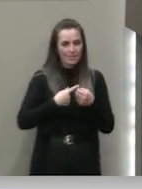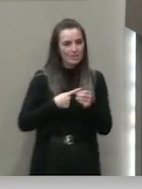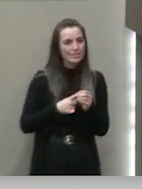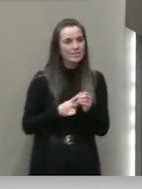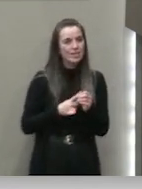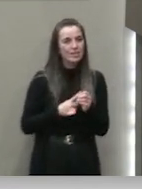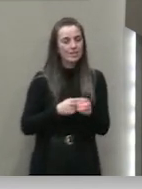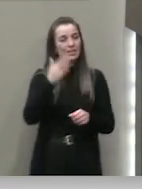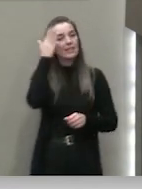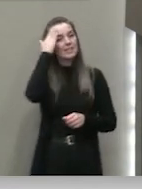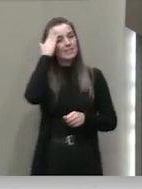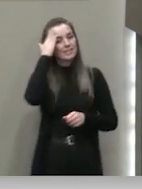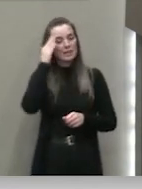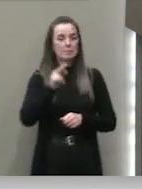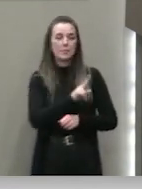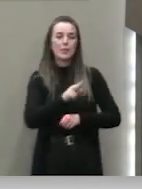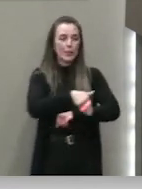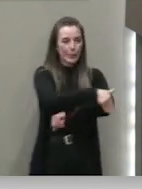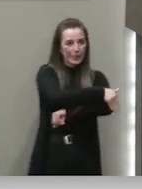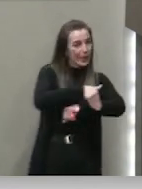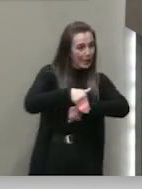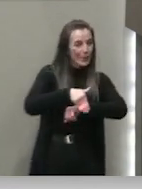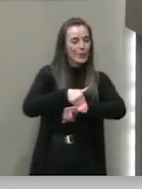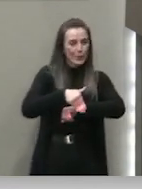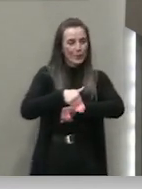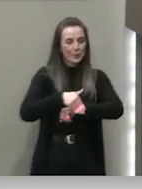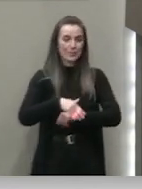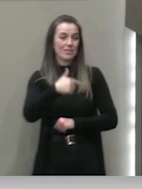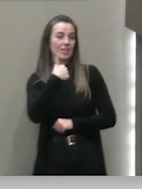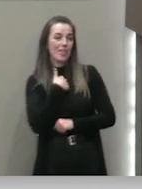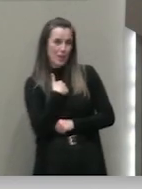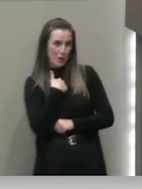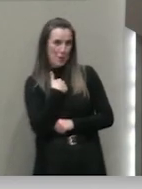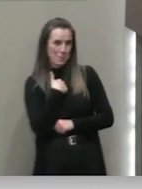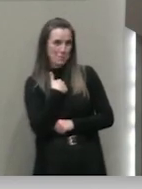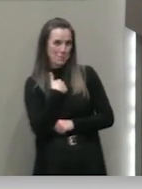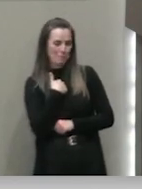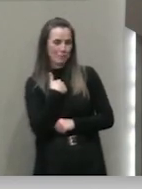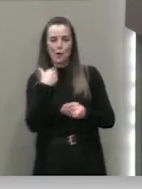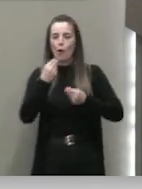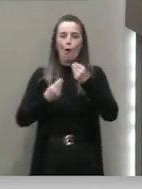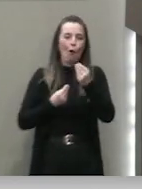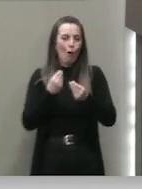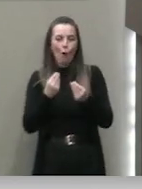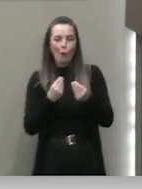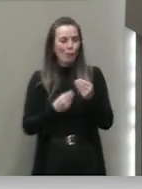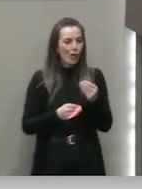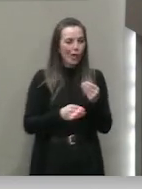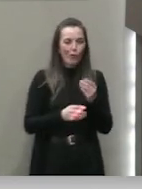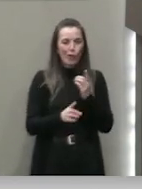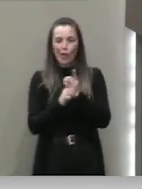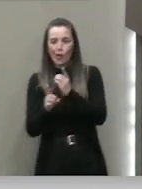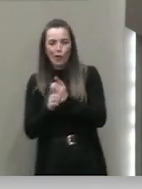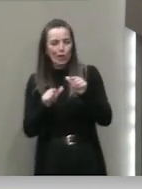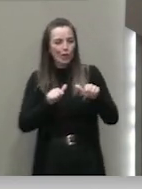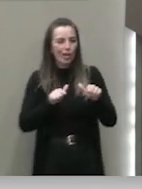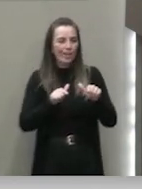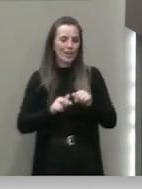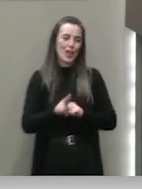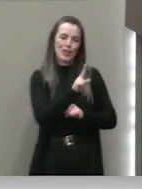localizam pelo nome de ruas. Eu me localizo pelo nome das